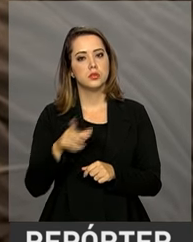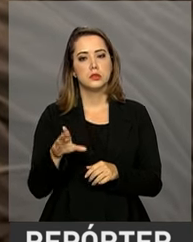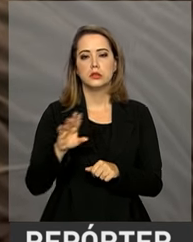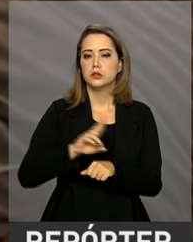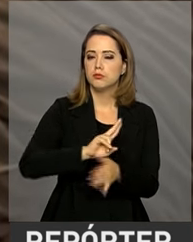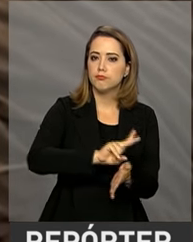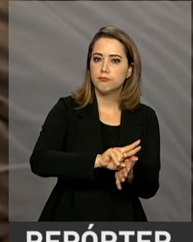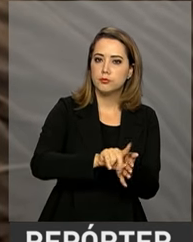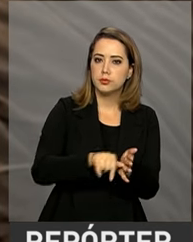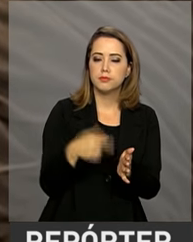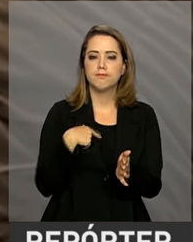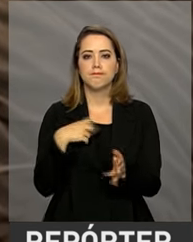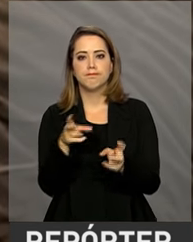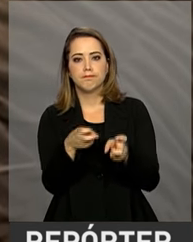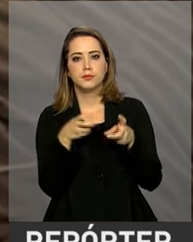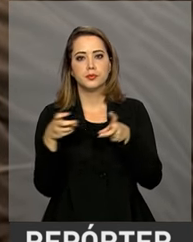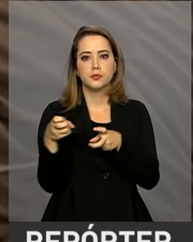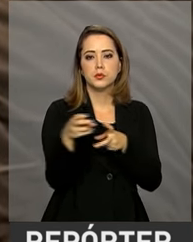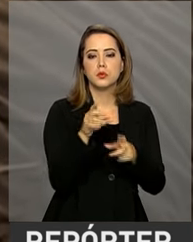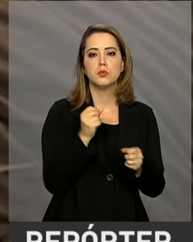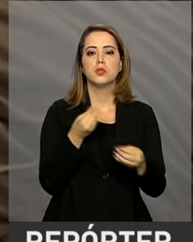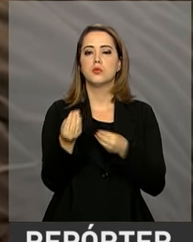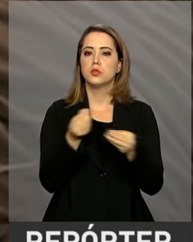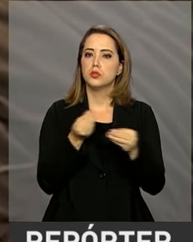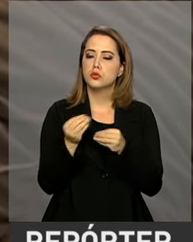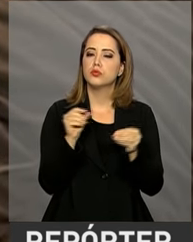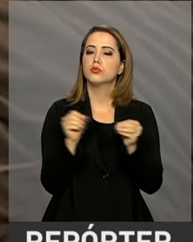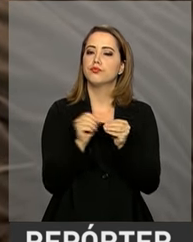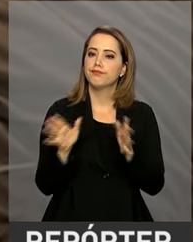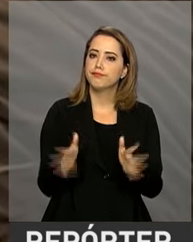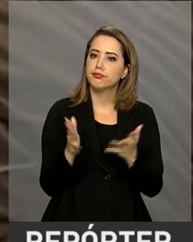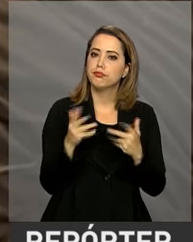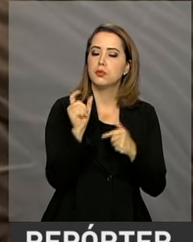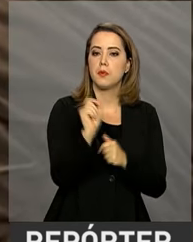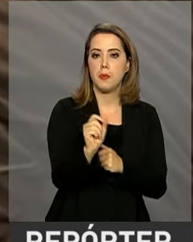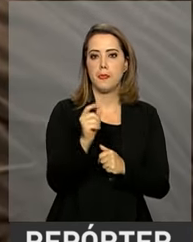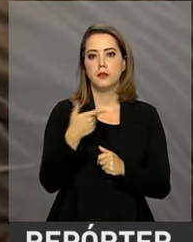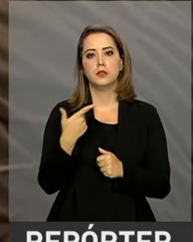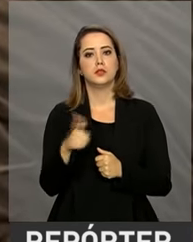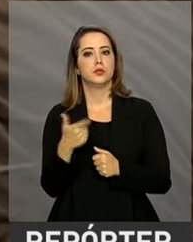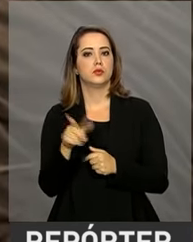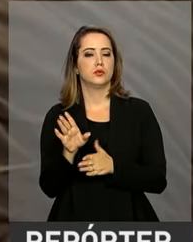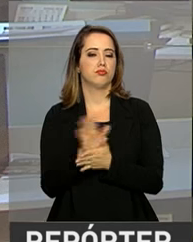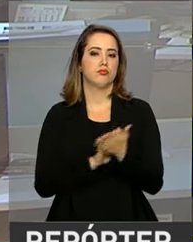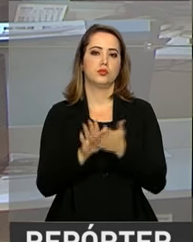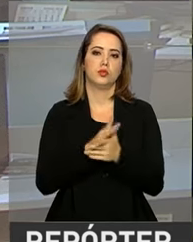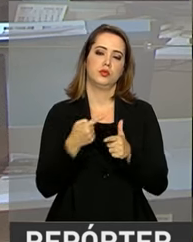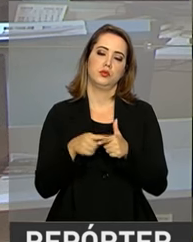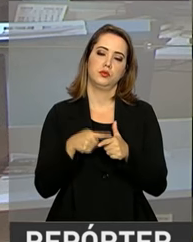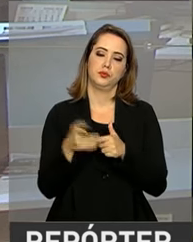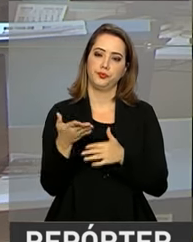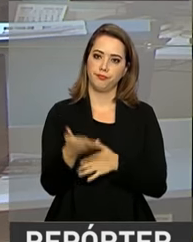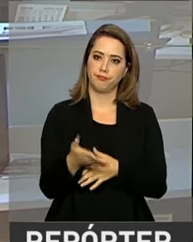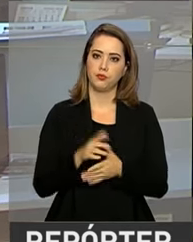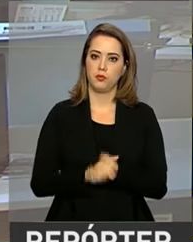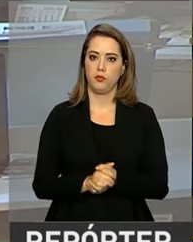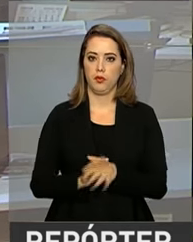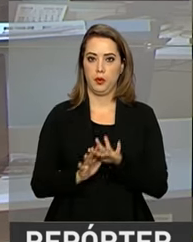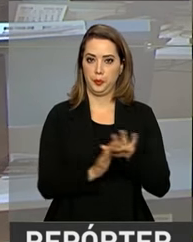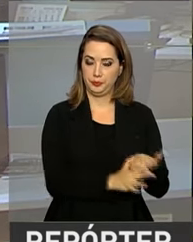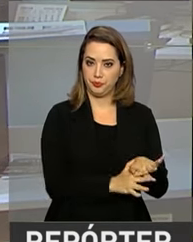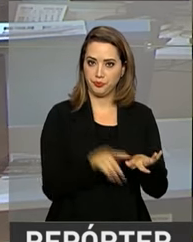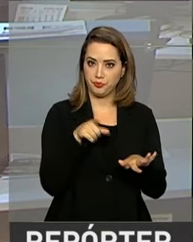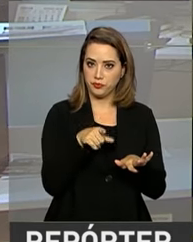estarmos perseguindo essa autossuficiência. No campo dos combustíveis, nós não temos muitos problemas, não. O programa Água Doce